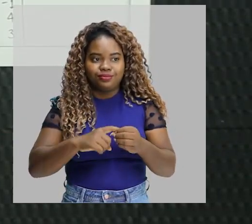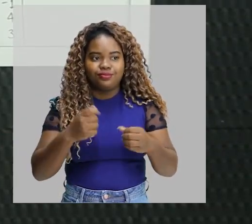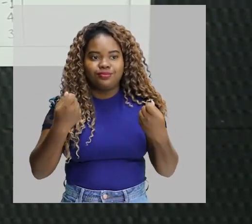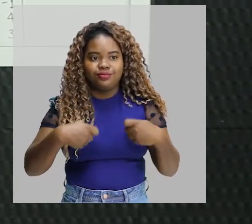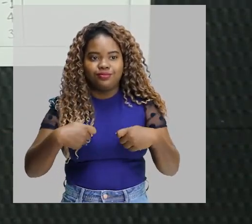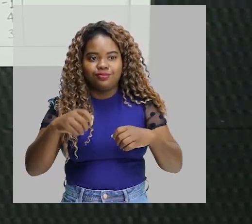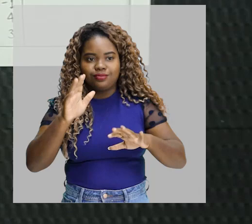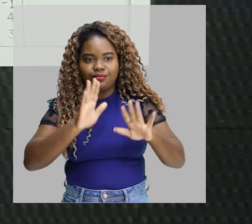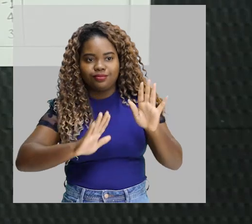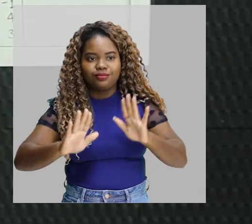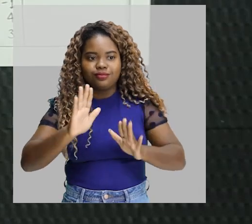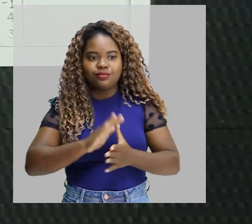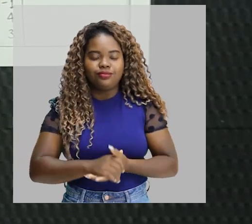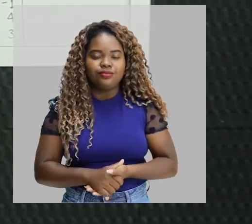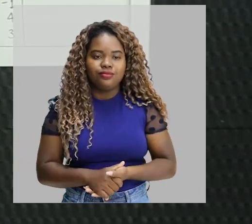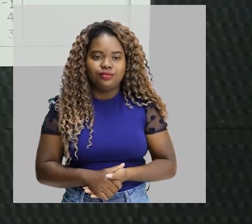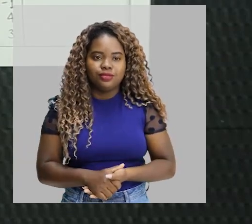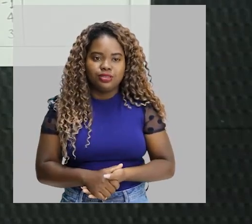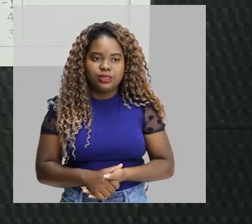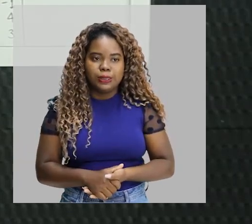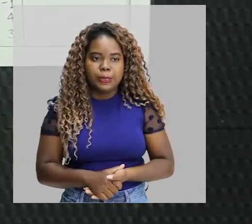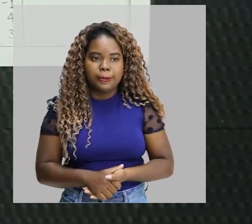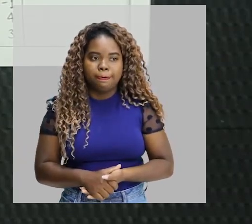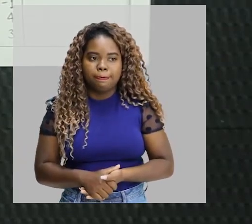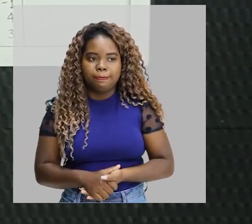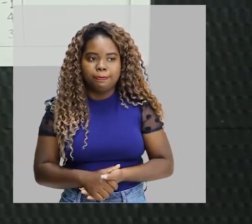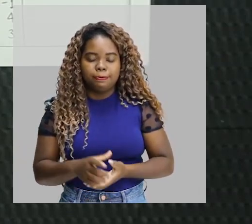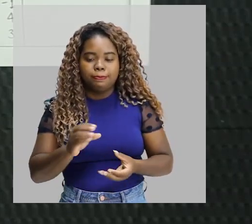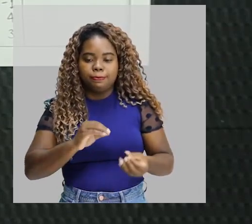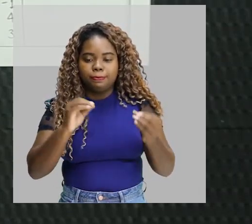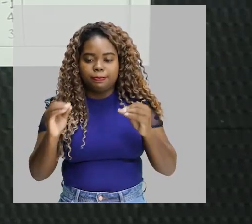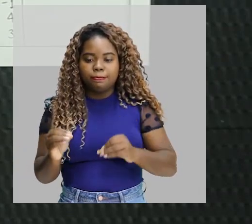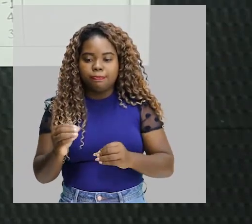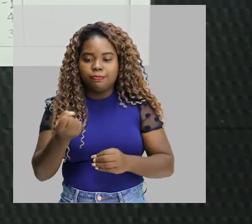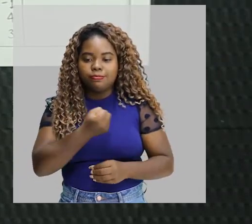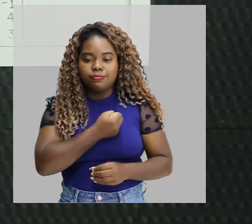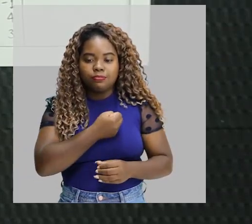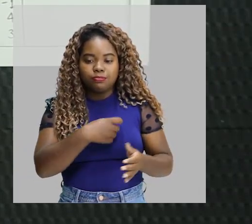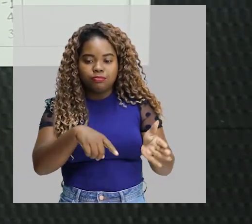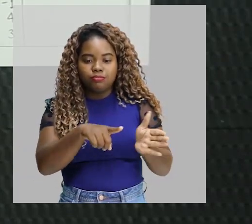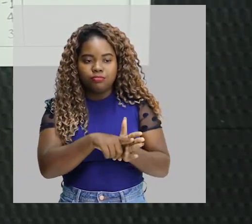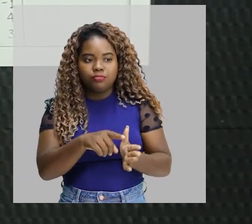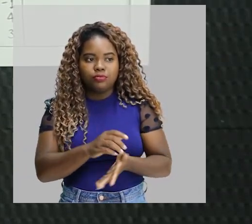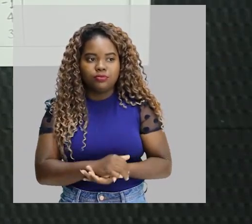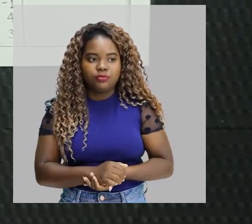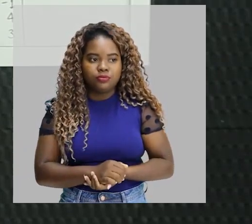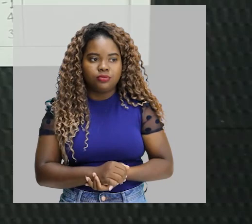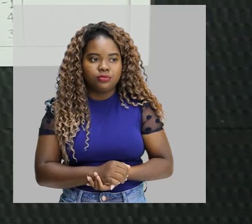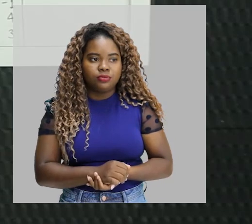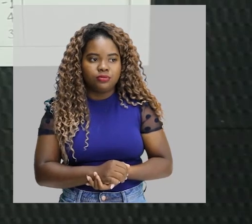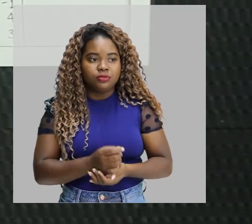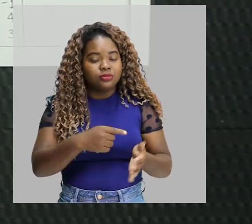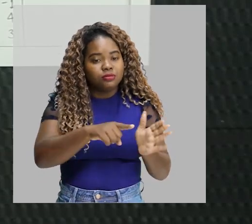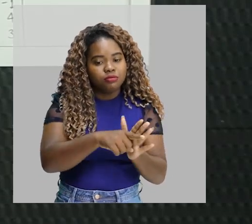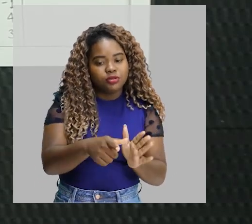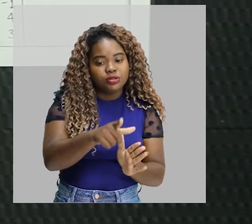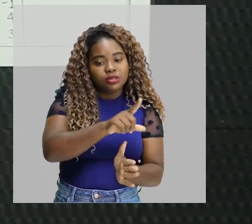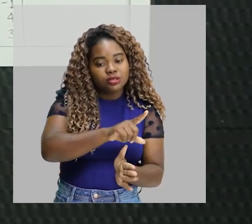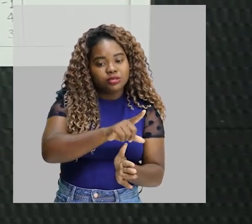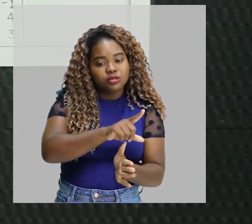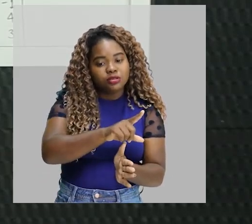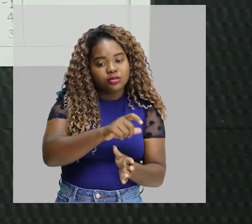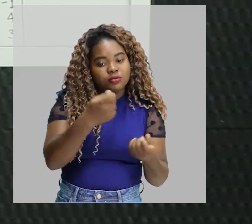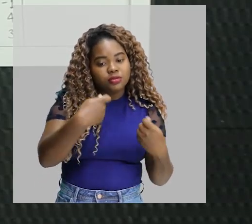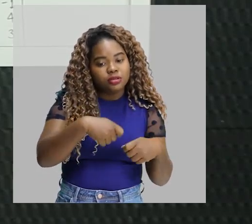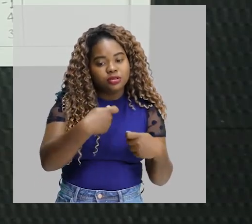você tiver que colocar o valor negativo botar o menos antes você